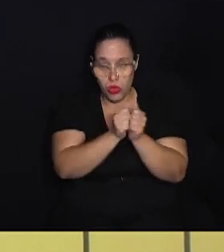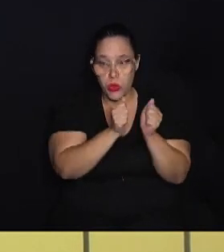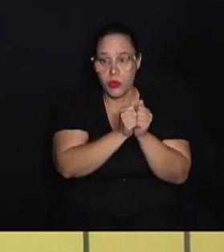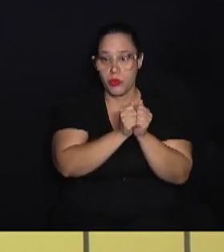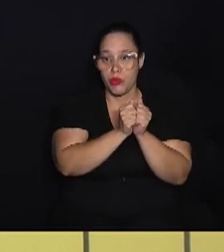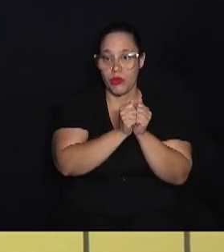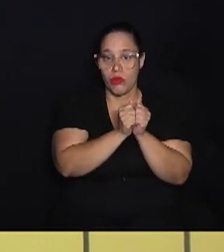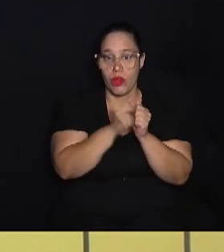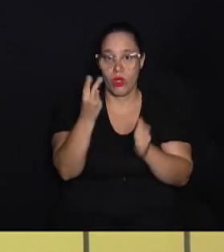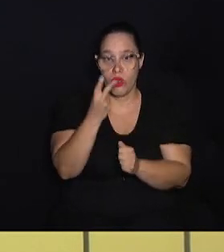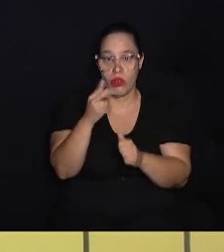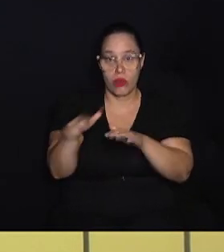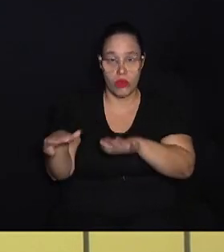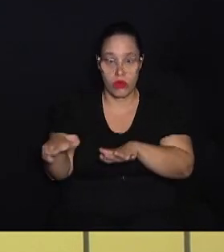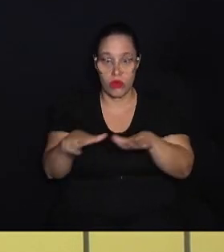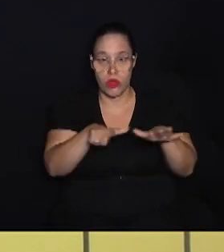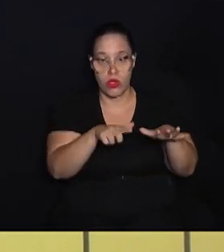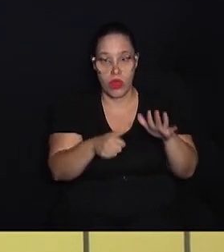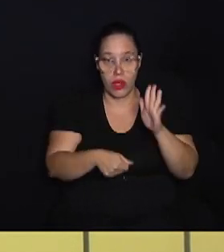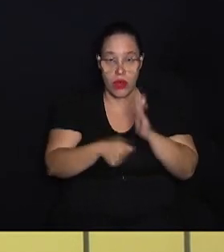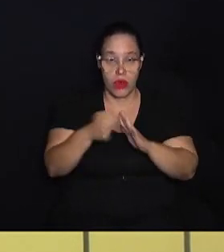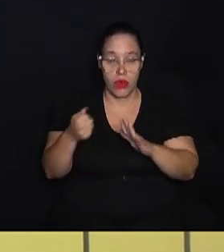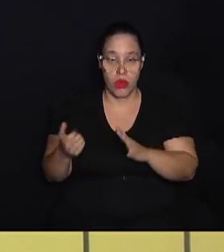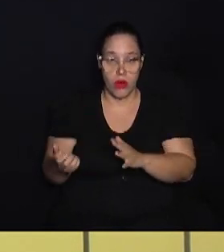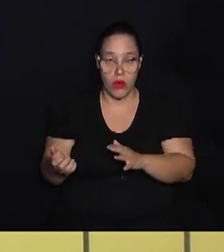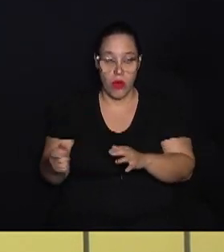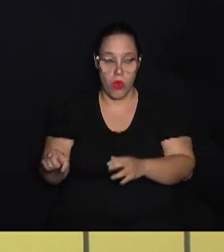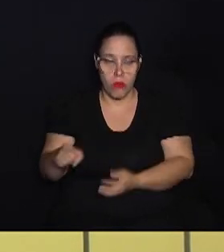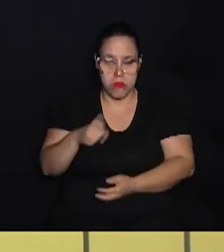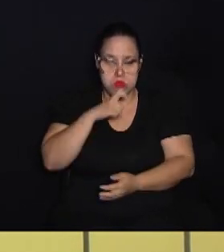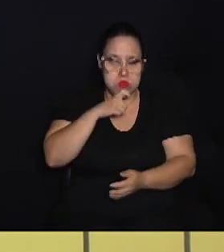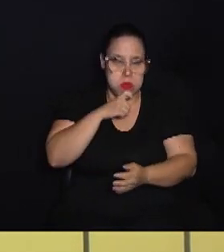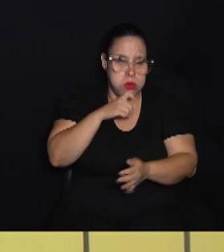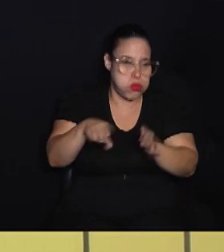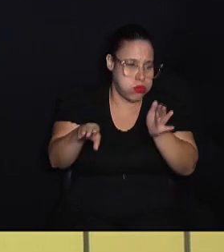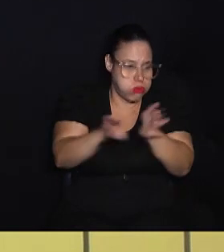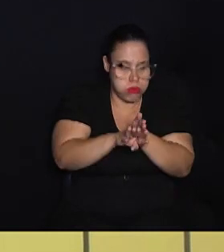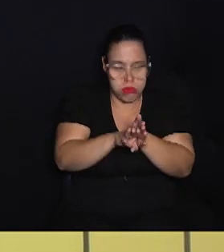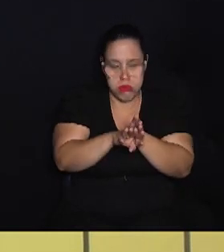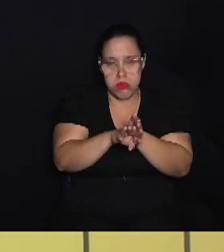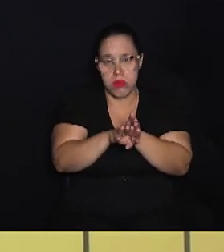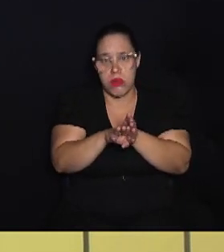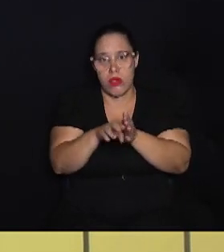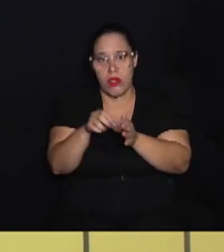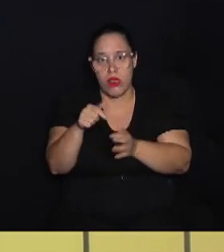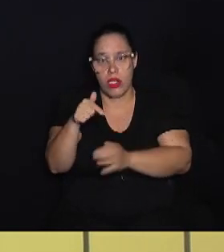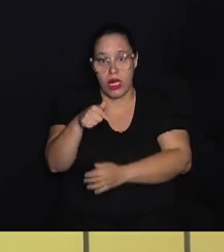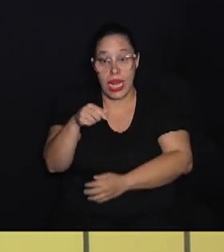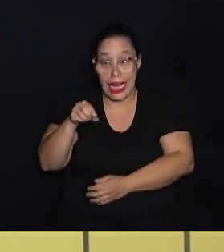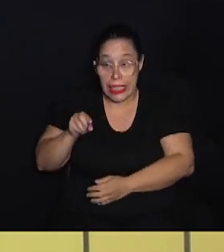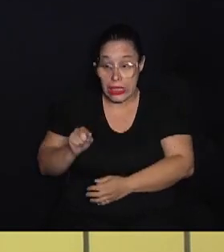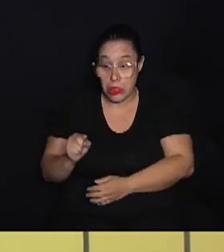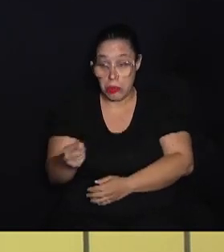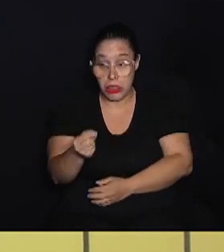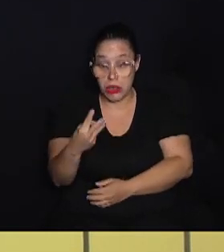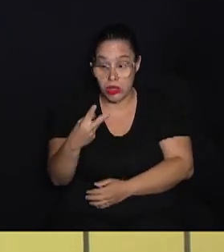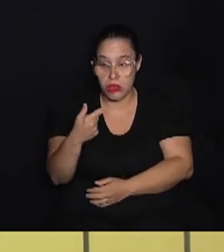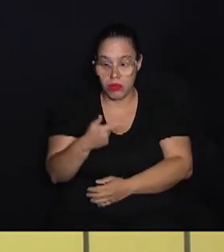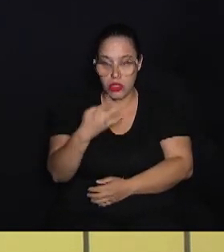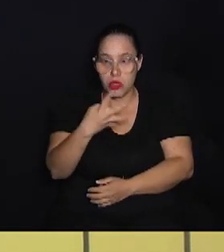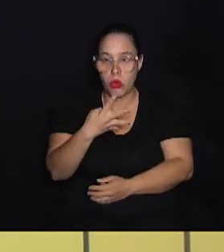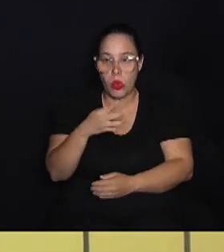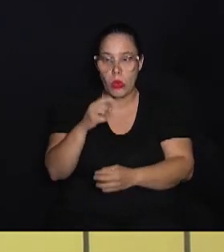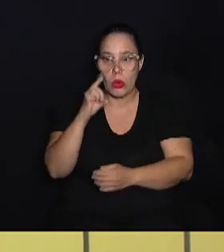há 2 semanas, quando teve a primeira frente fria que entrou, que a gente chegou a ter mais de 7.000 chamados aqui em 24 horas